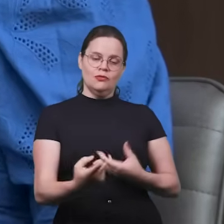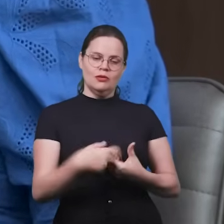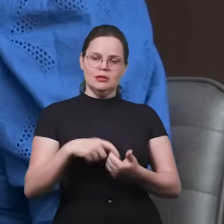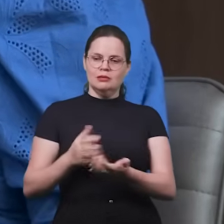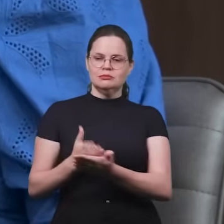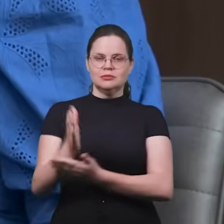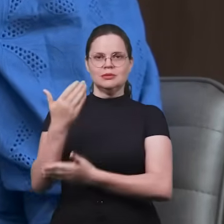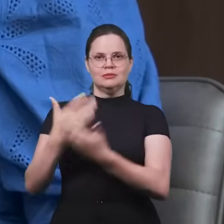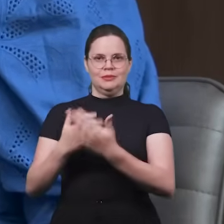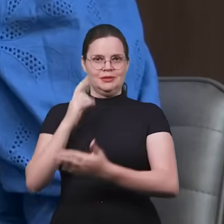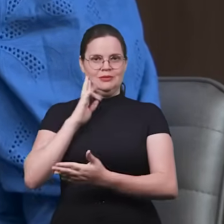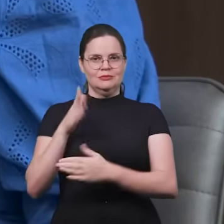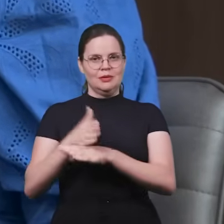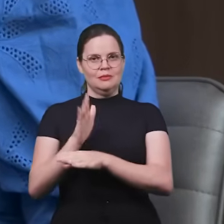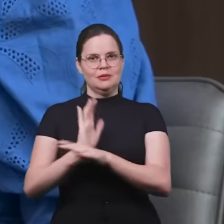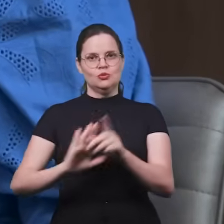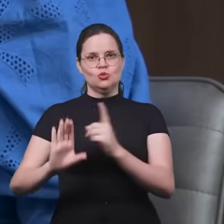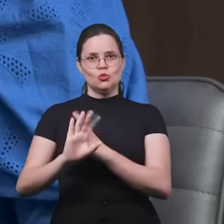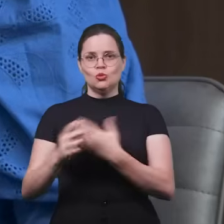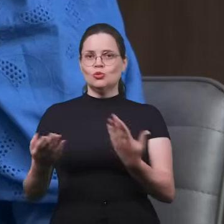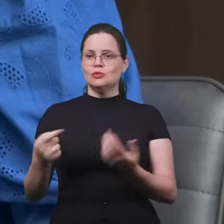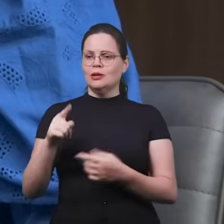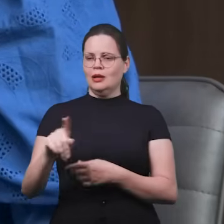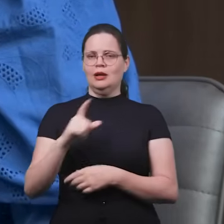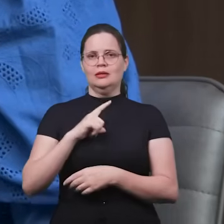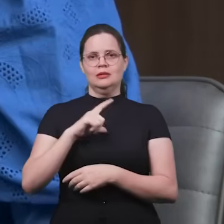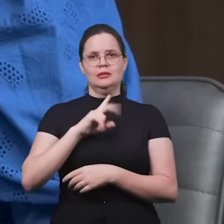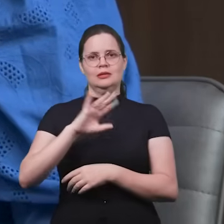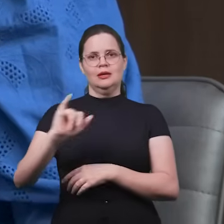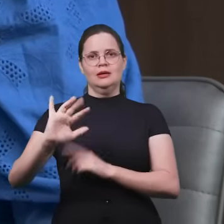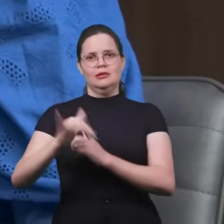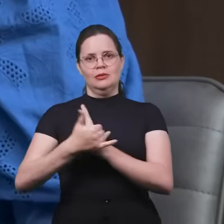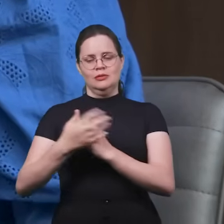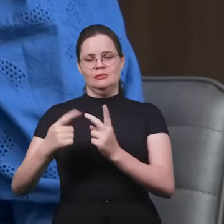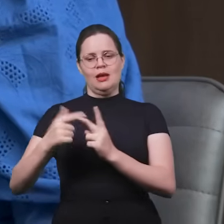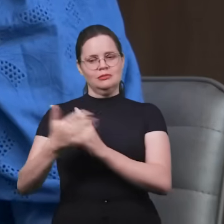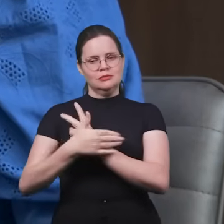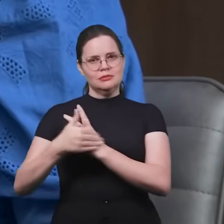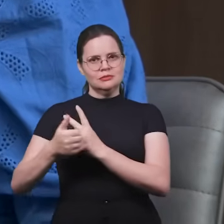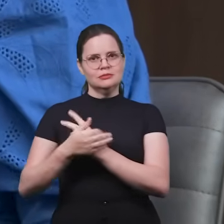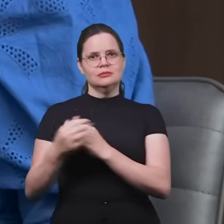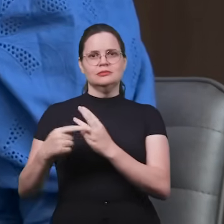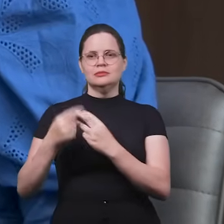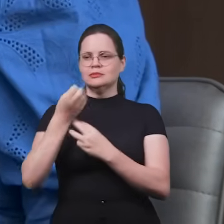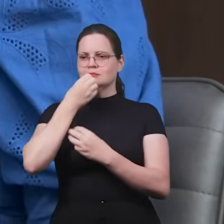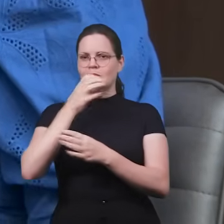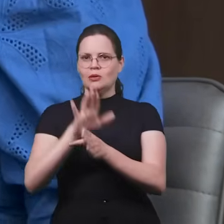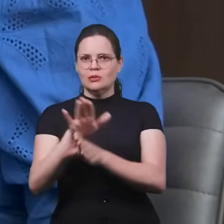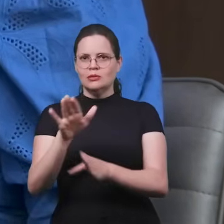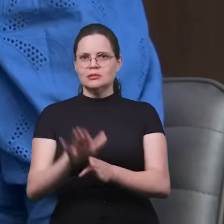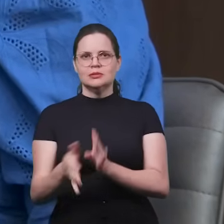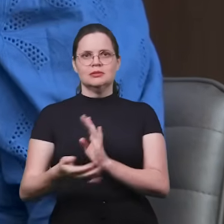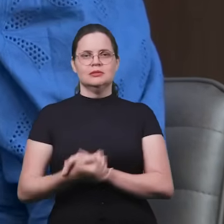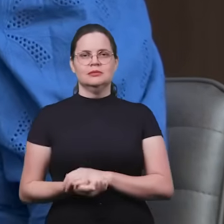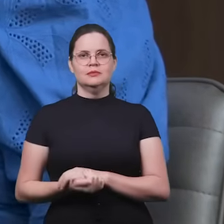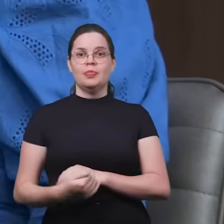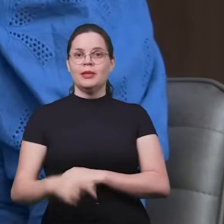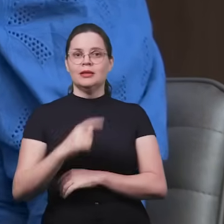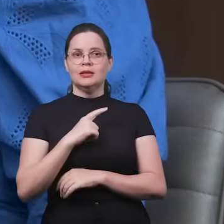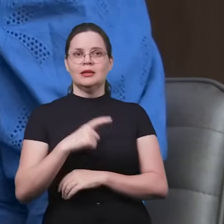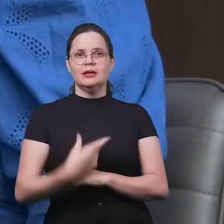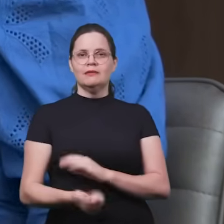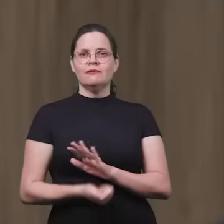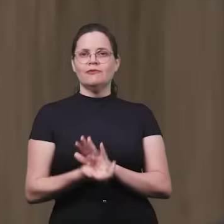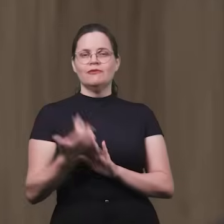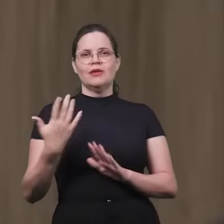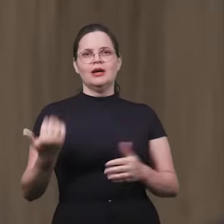eles devem estar, não é, Isabel? Lá eles vão ter abrigo, vão ter acolhimento, vão ter uma boa palavra. Tem